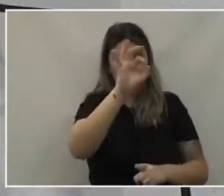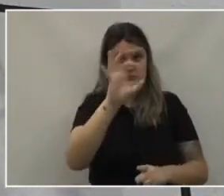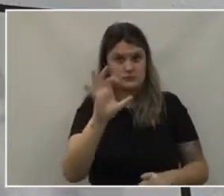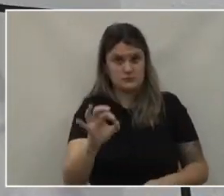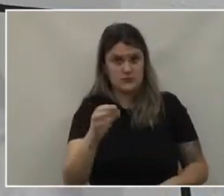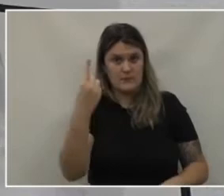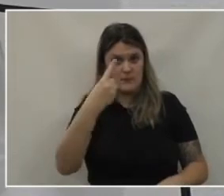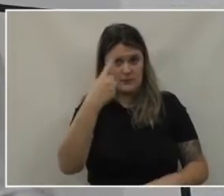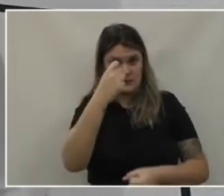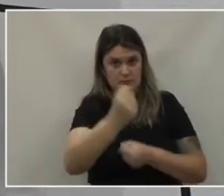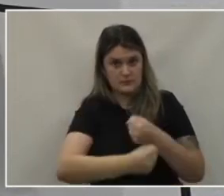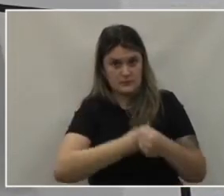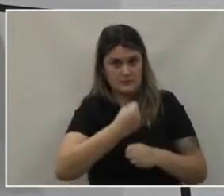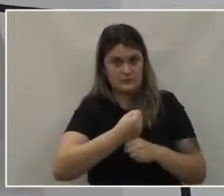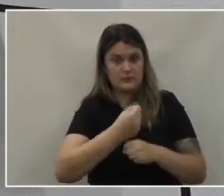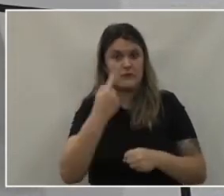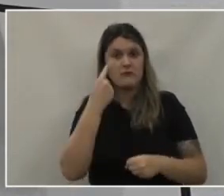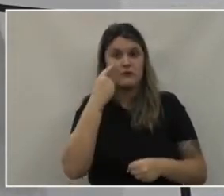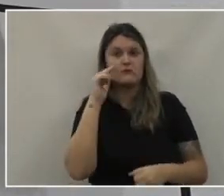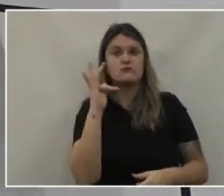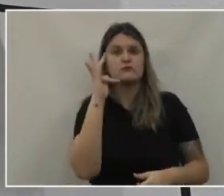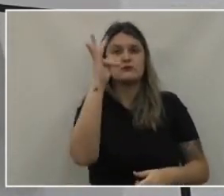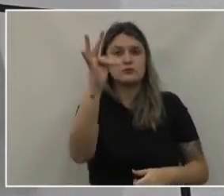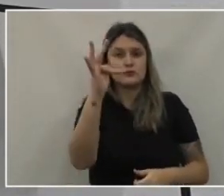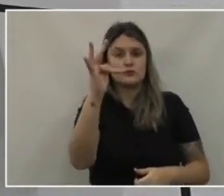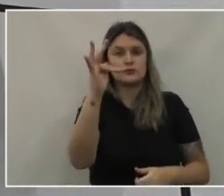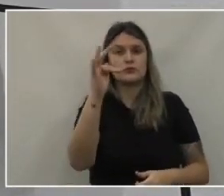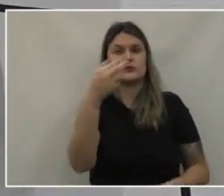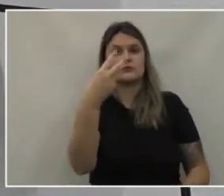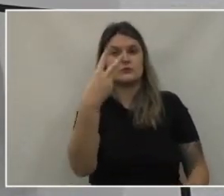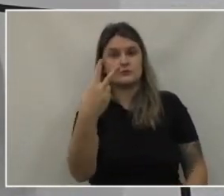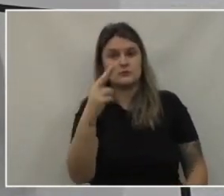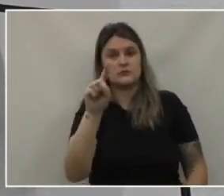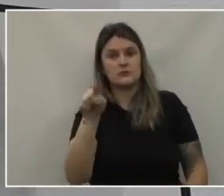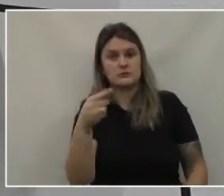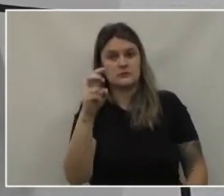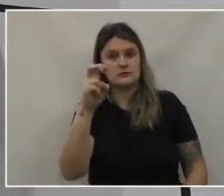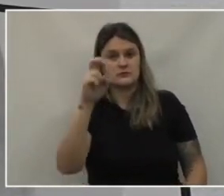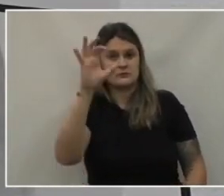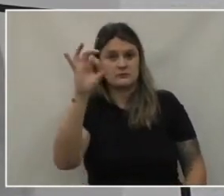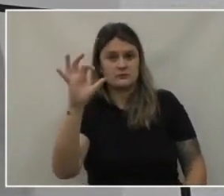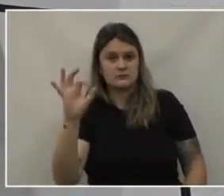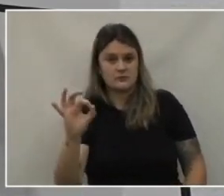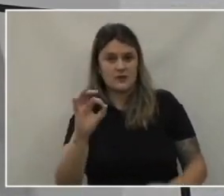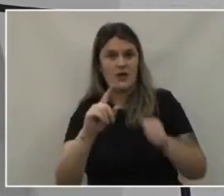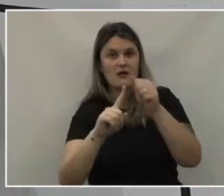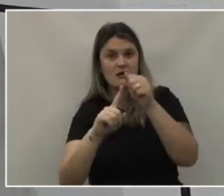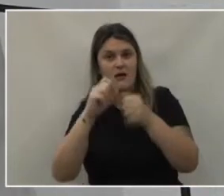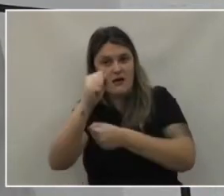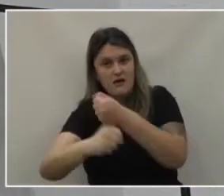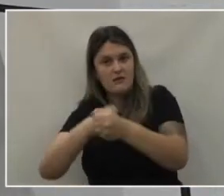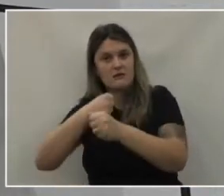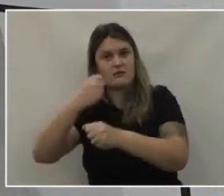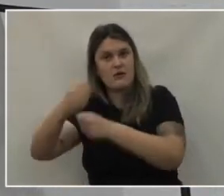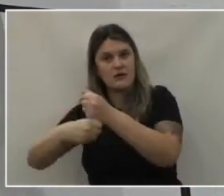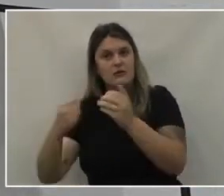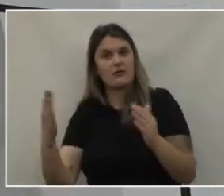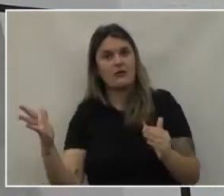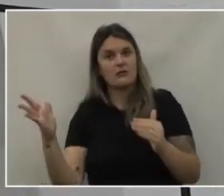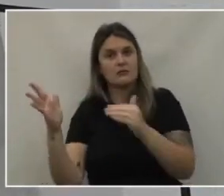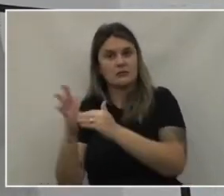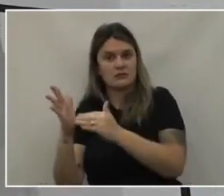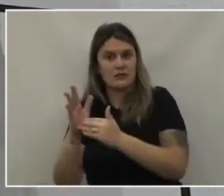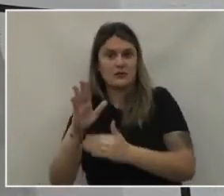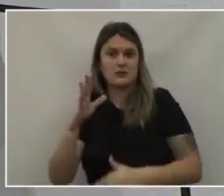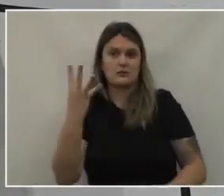de vigência e prevê aumento progressivo de 2,5% ao ano até chegar